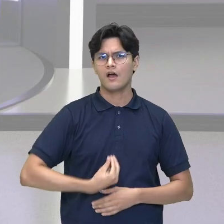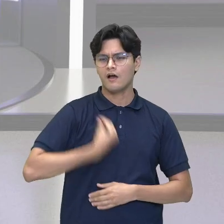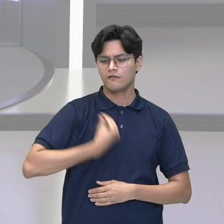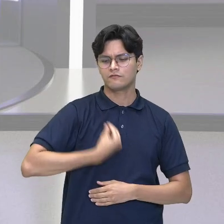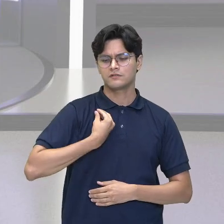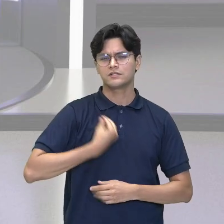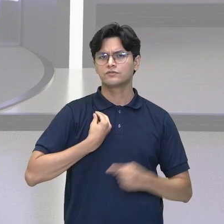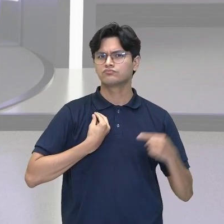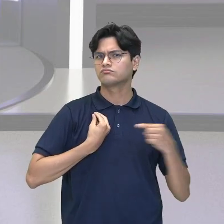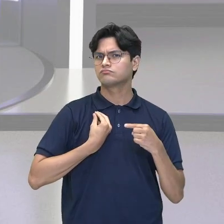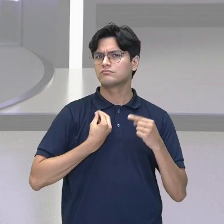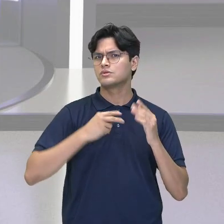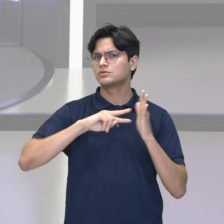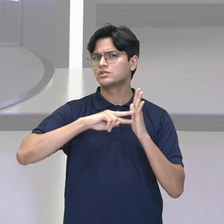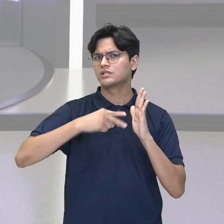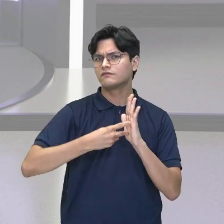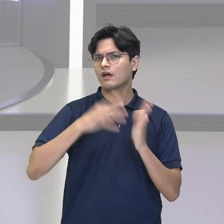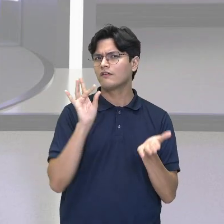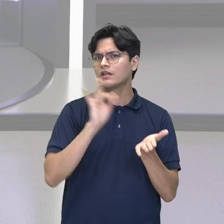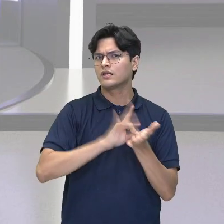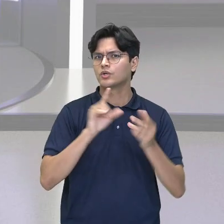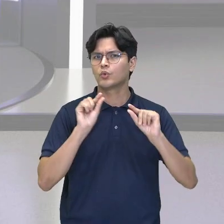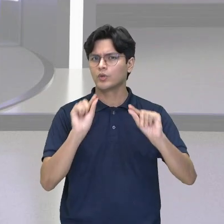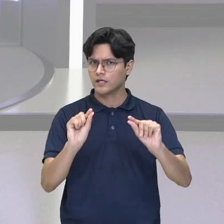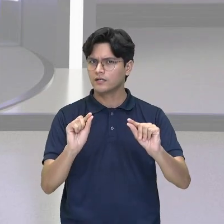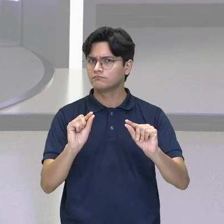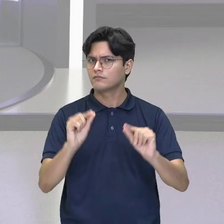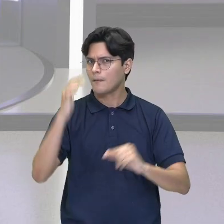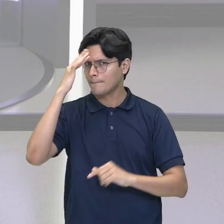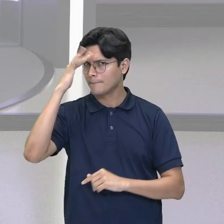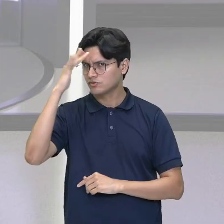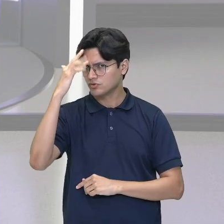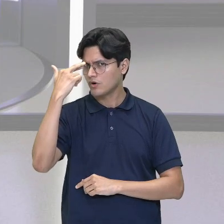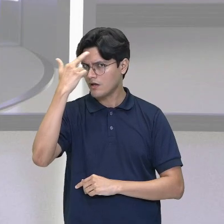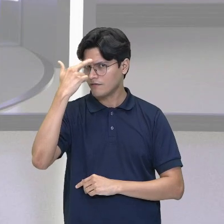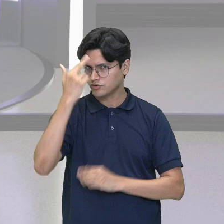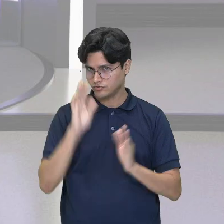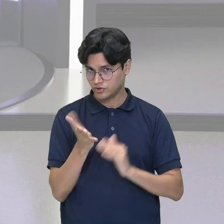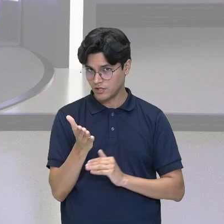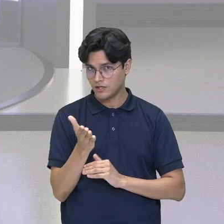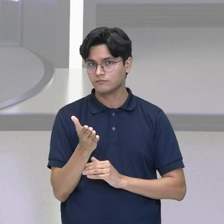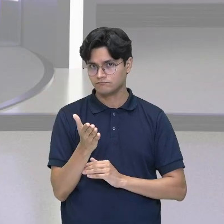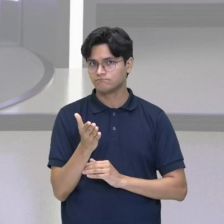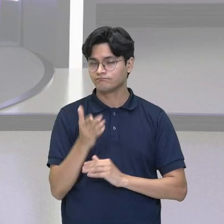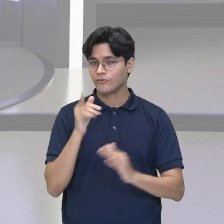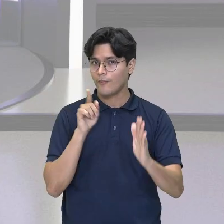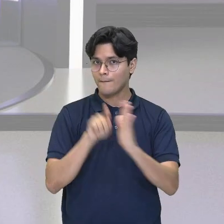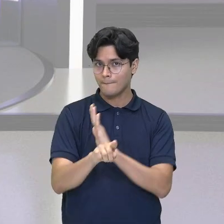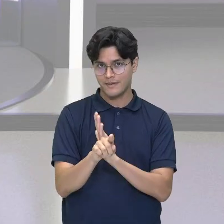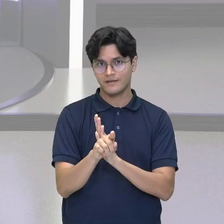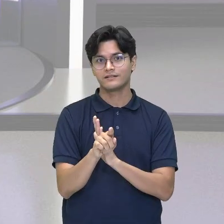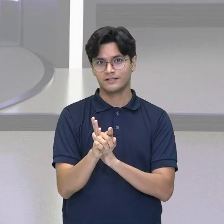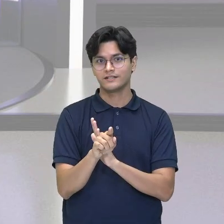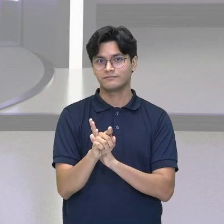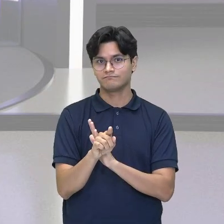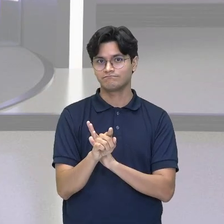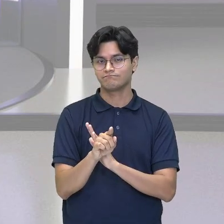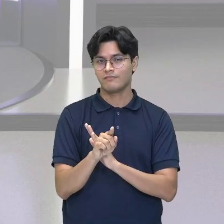vida? Olha só a pergunta que eu quero te lançar. Qual é o